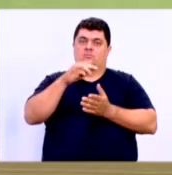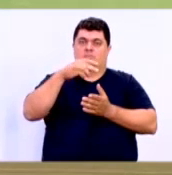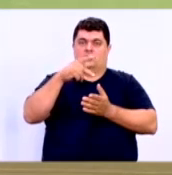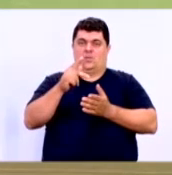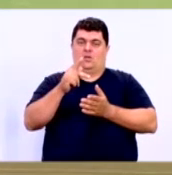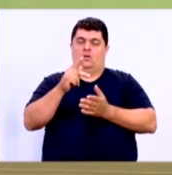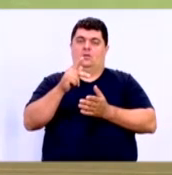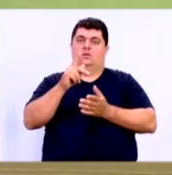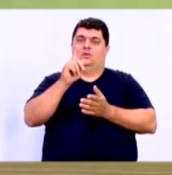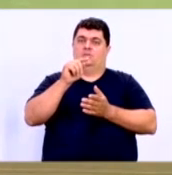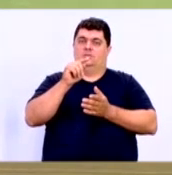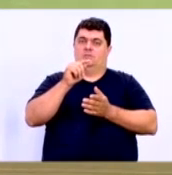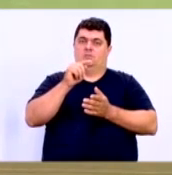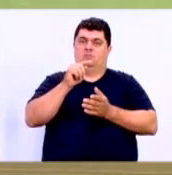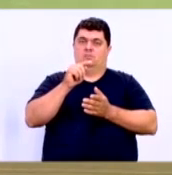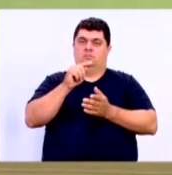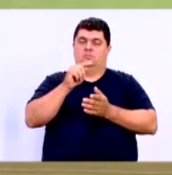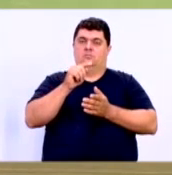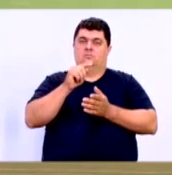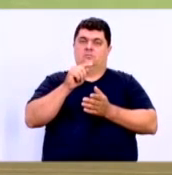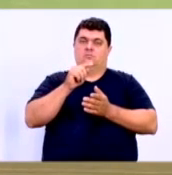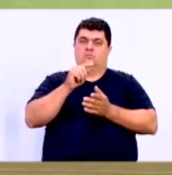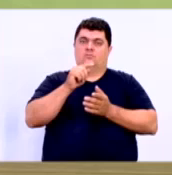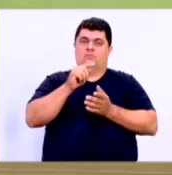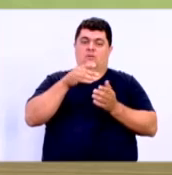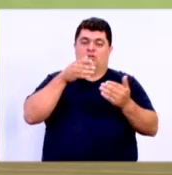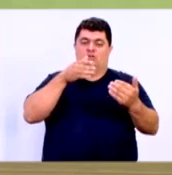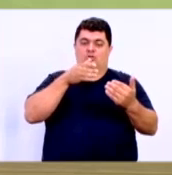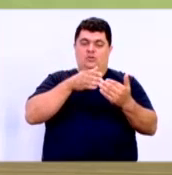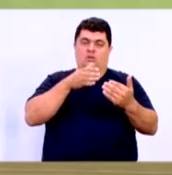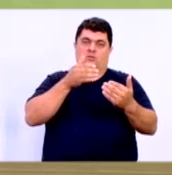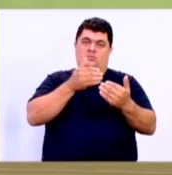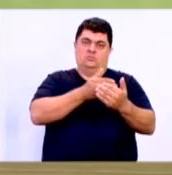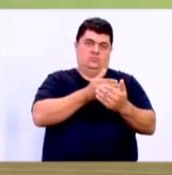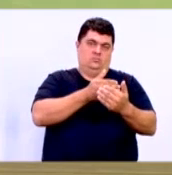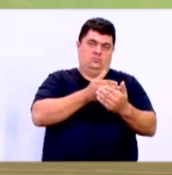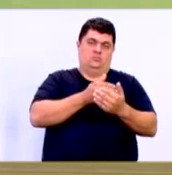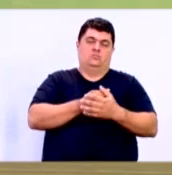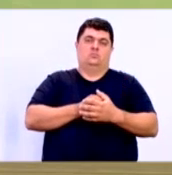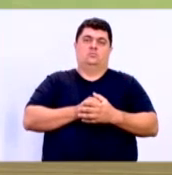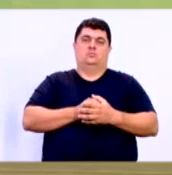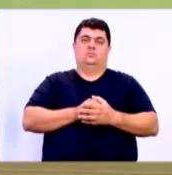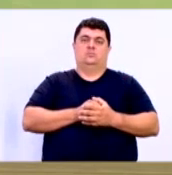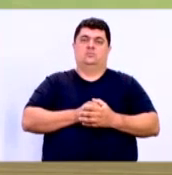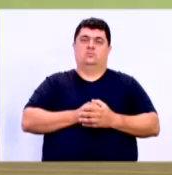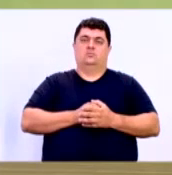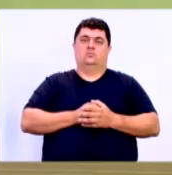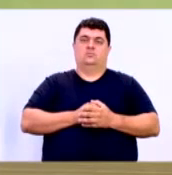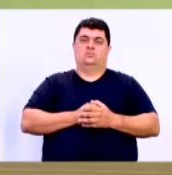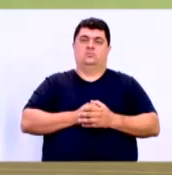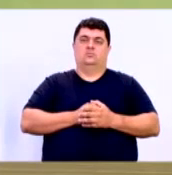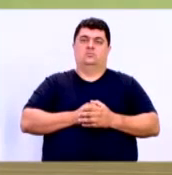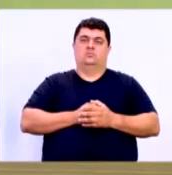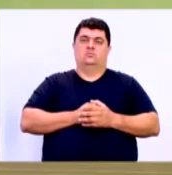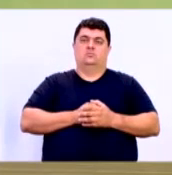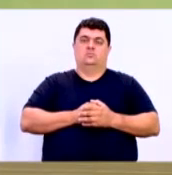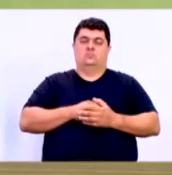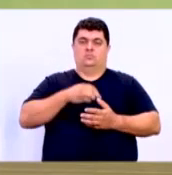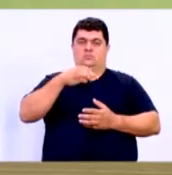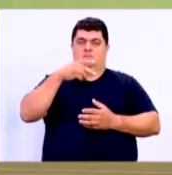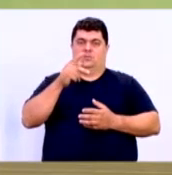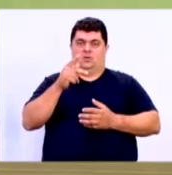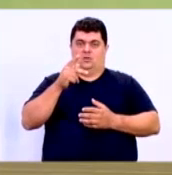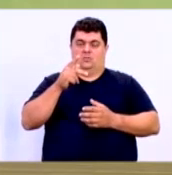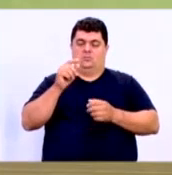ela classifica-se em custo direto e variável, ok? Essa matéria-prima